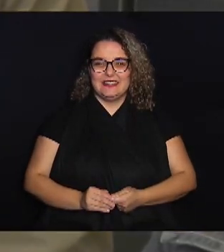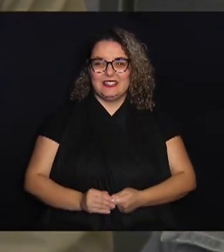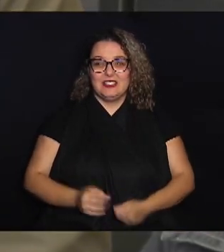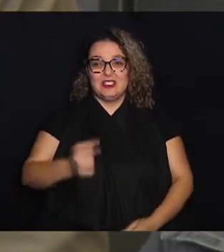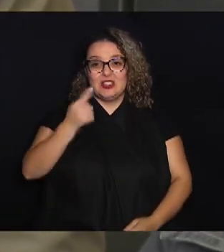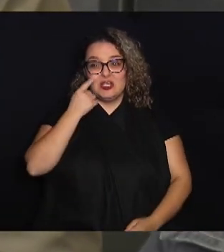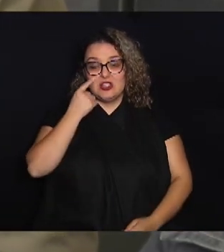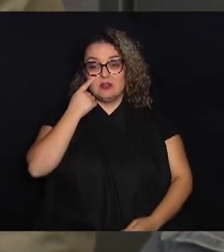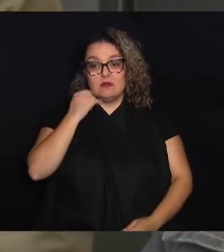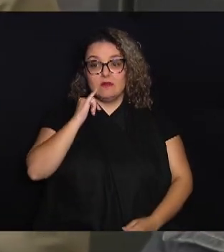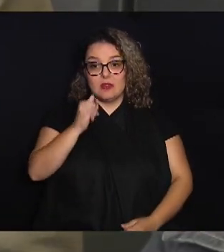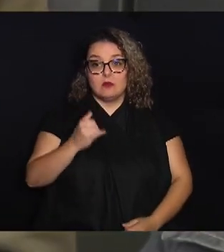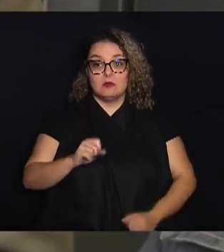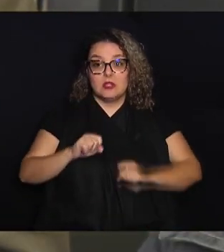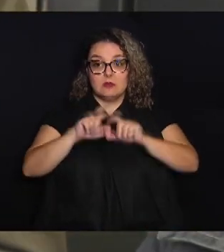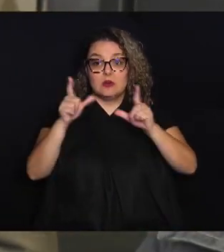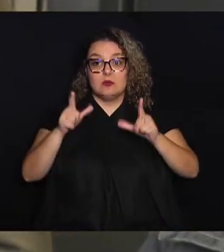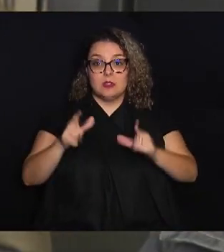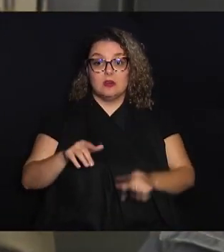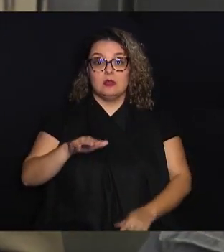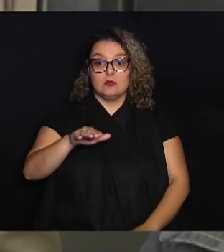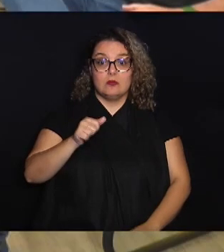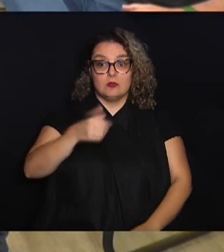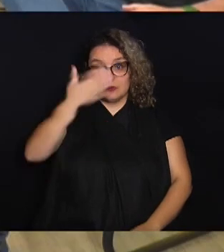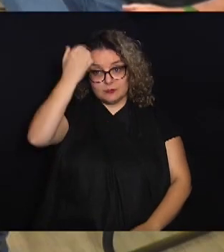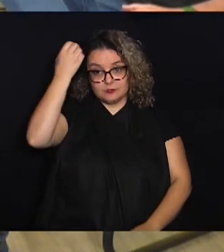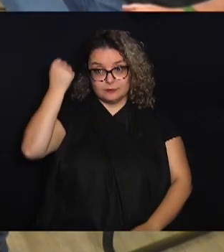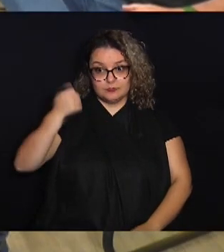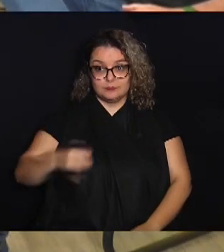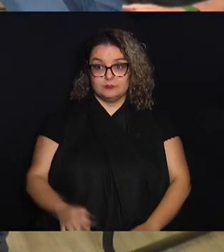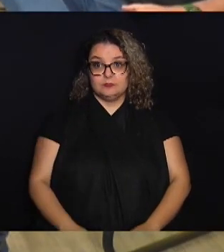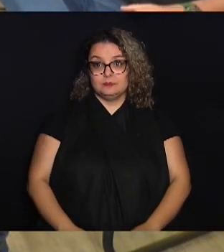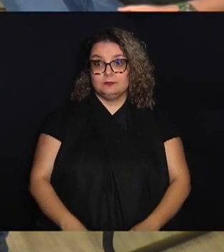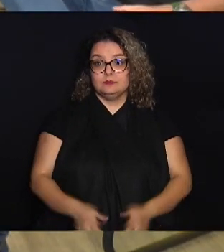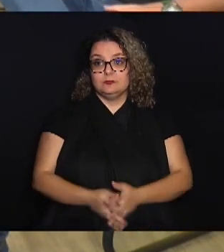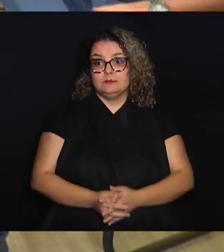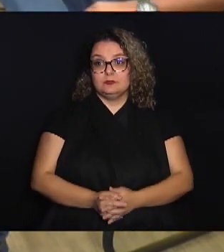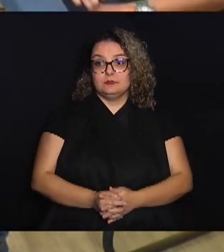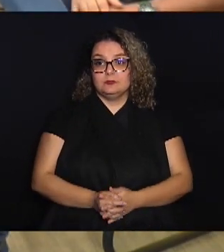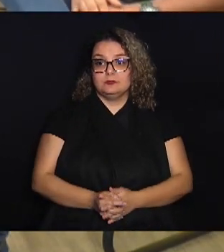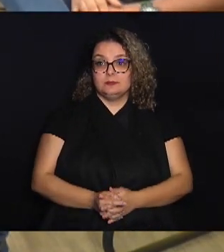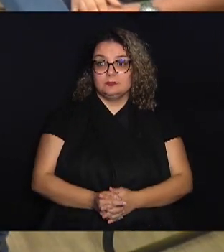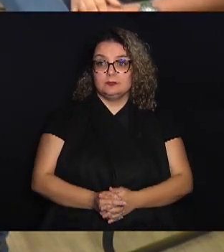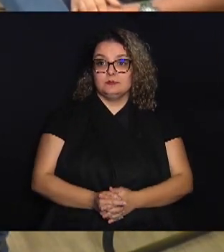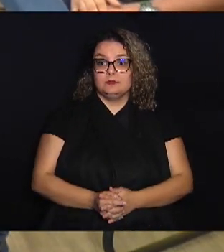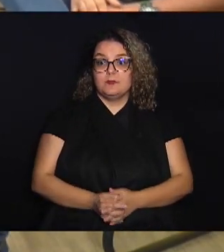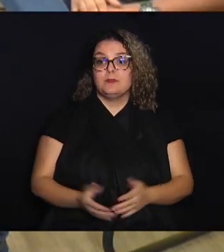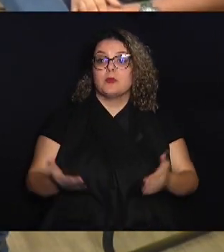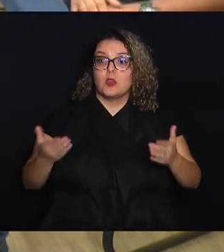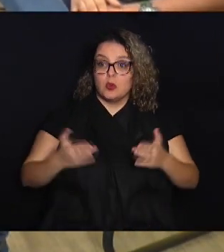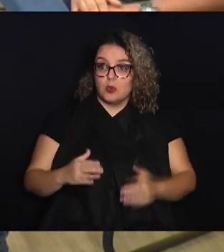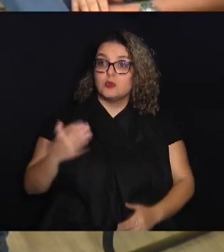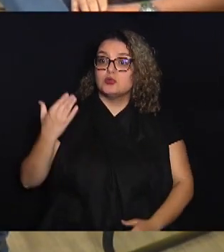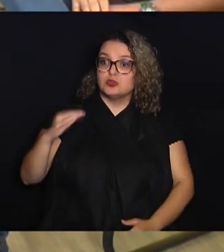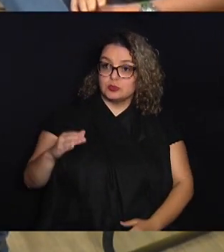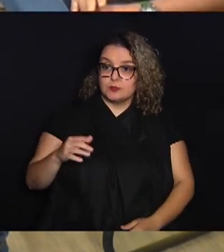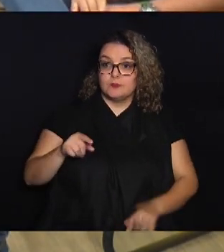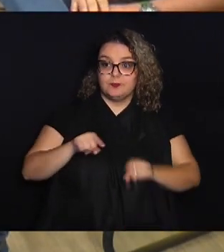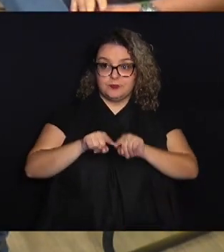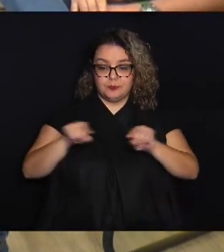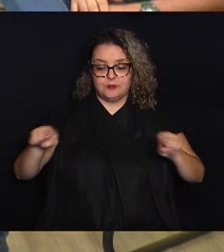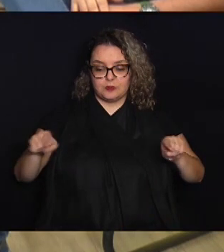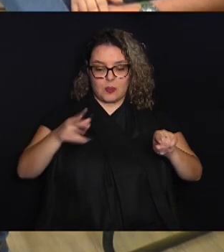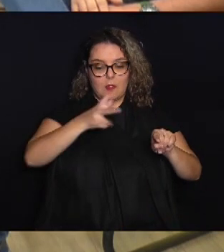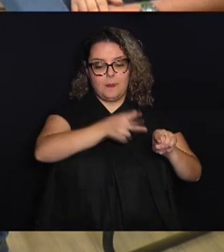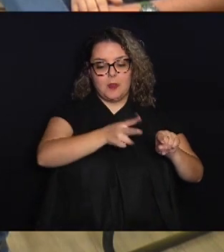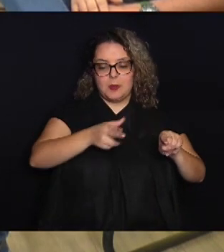pra gente que teve hoje pela manhã, que eu vou chamar a Rúbia, por favor. Bom, hoje a gente teve o lançamento das linhas do tempo temáticas que a gente